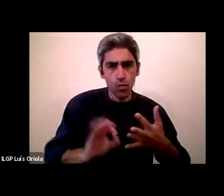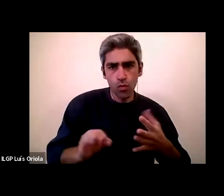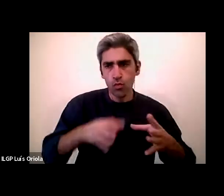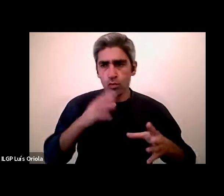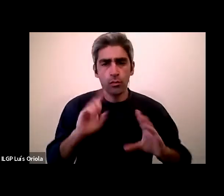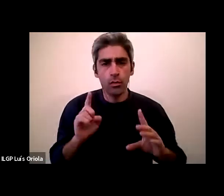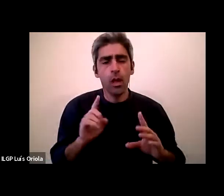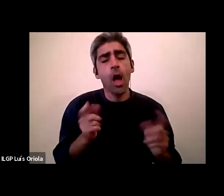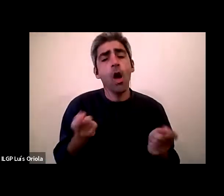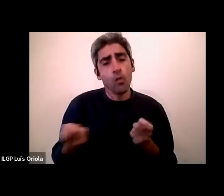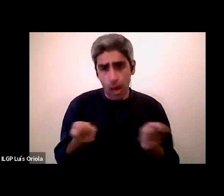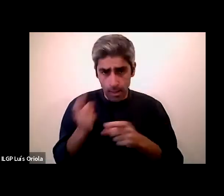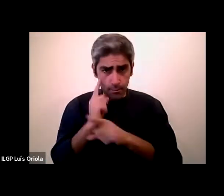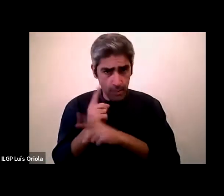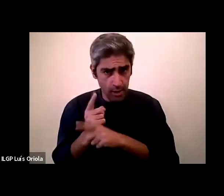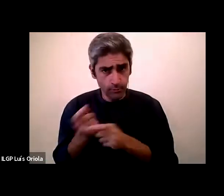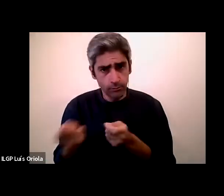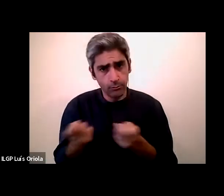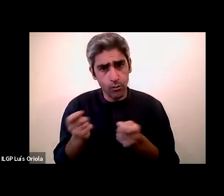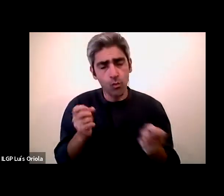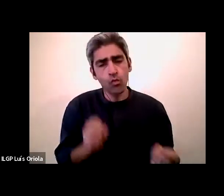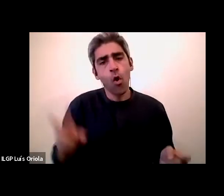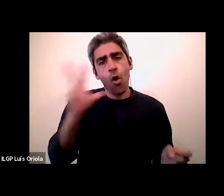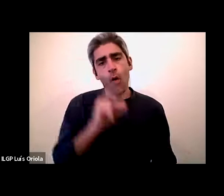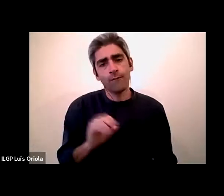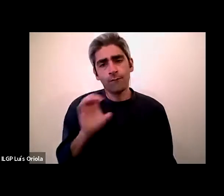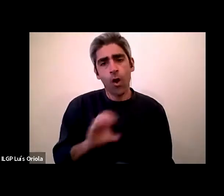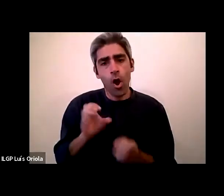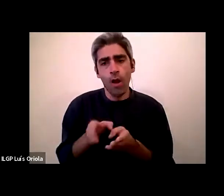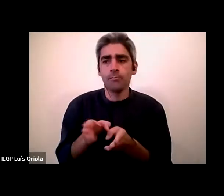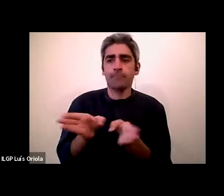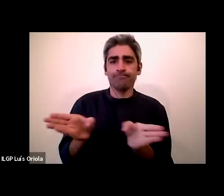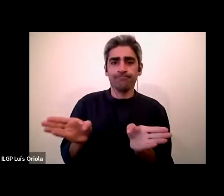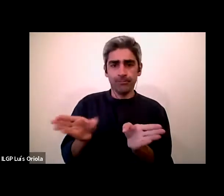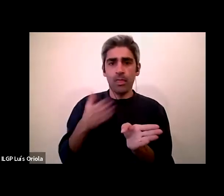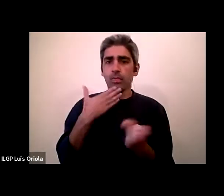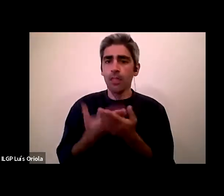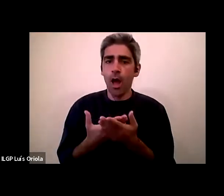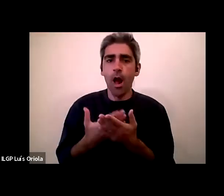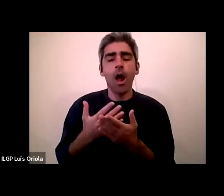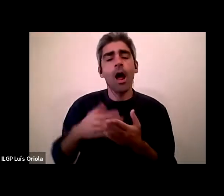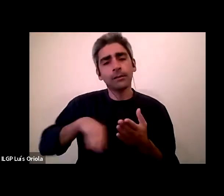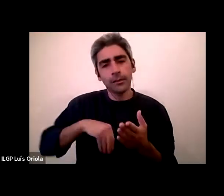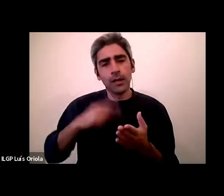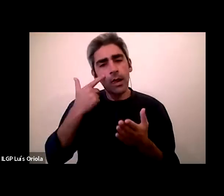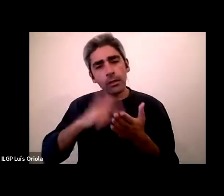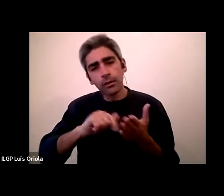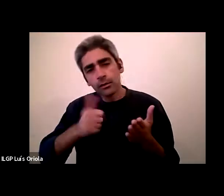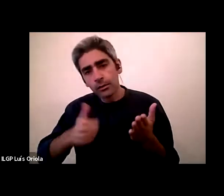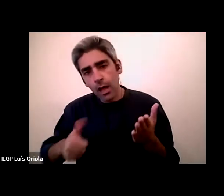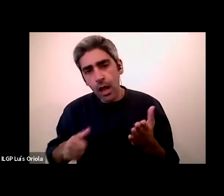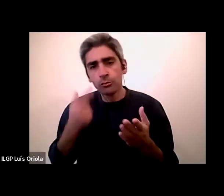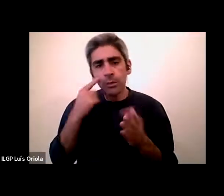menos regulada, mas provavelmente regulada com uma nova latitude que permita testar, experimentar de